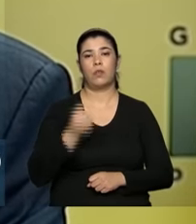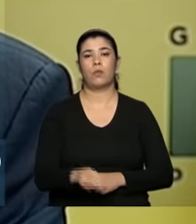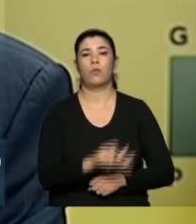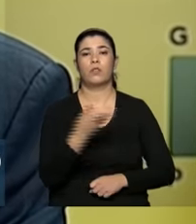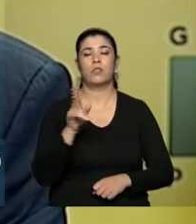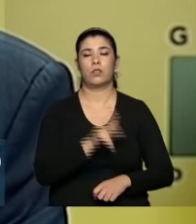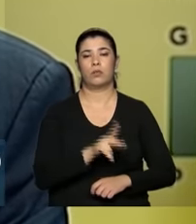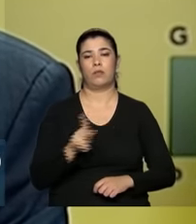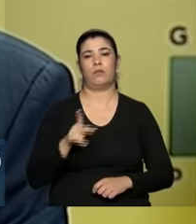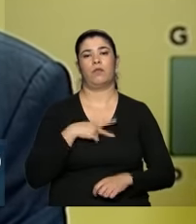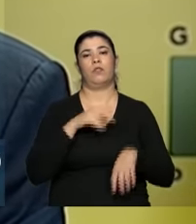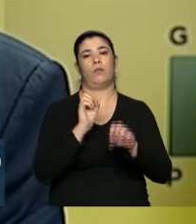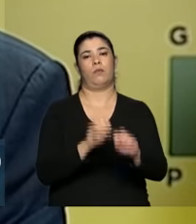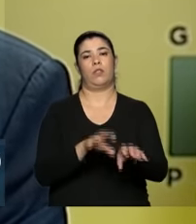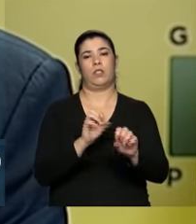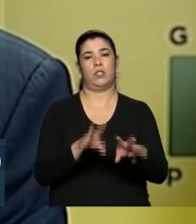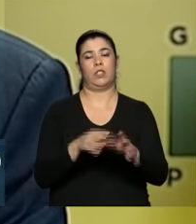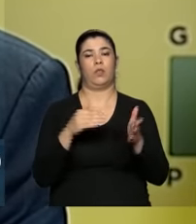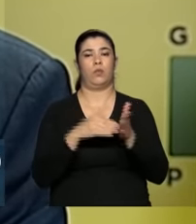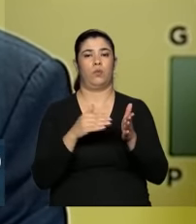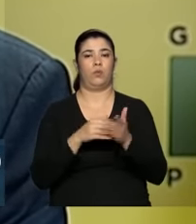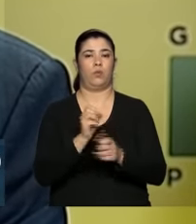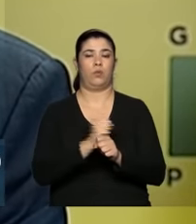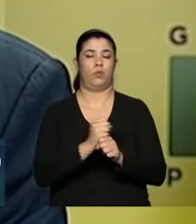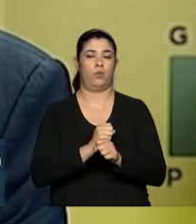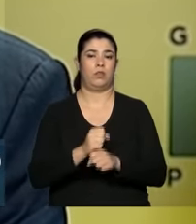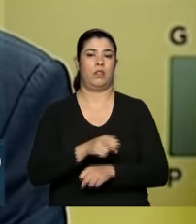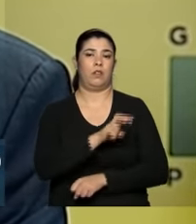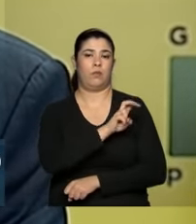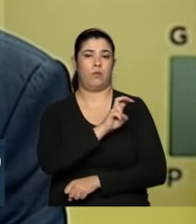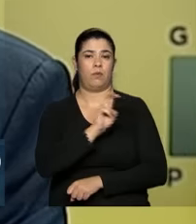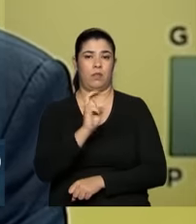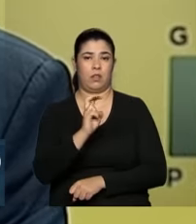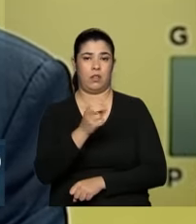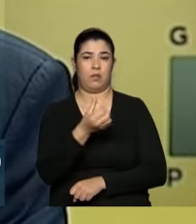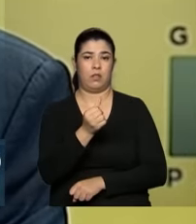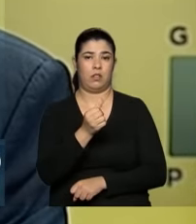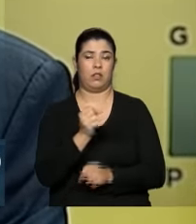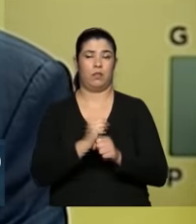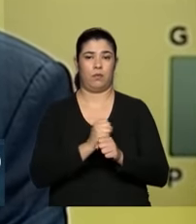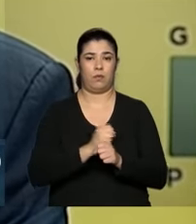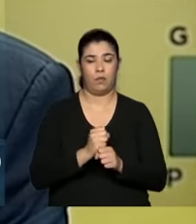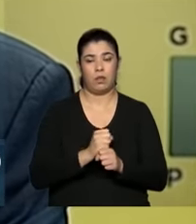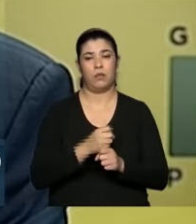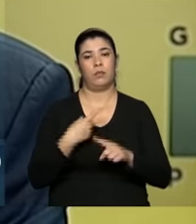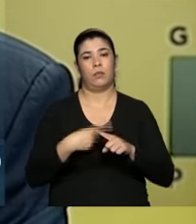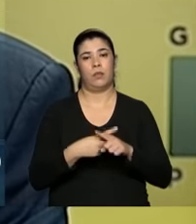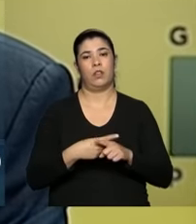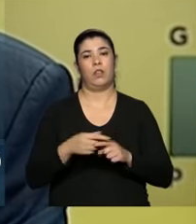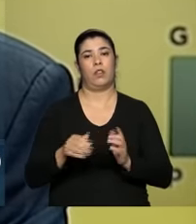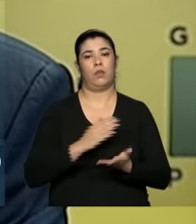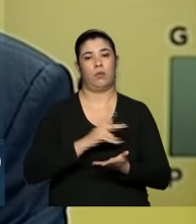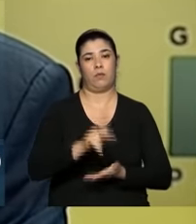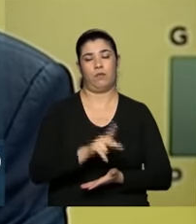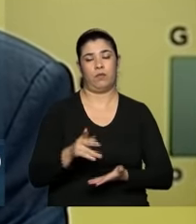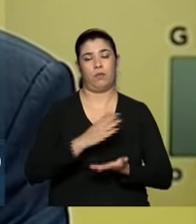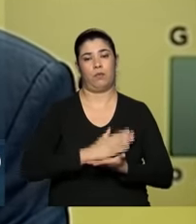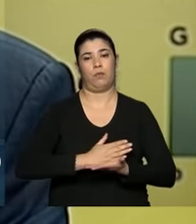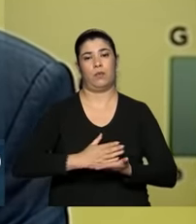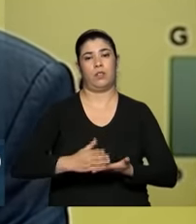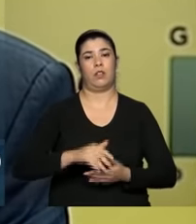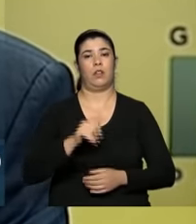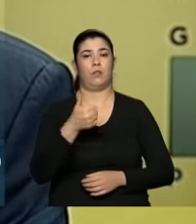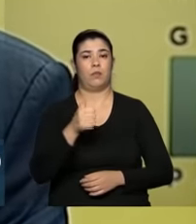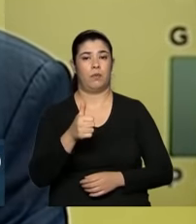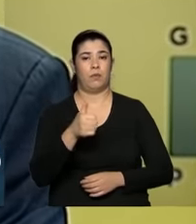5º e 6º anos deste curso, porque ele está ministrando o 1º, o 2º e, eventualmente, o 3º ano de cursos.